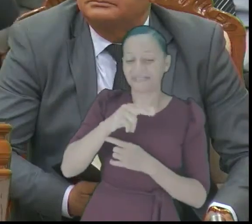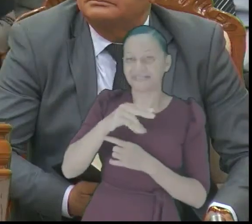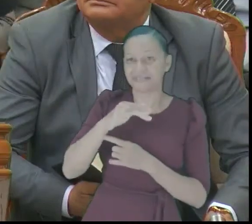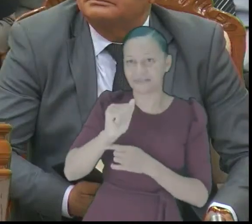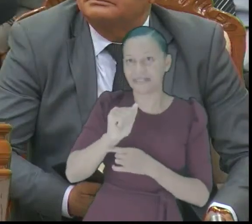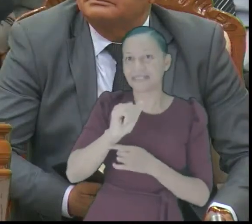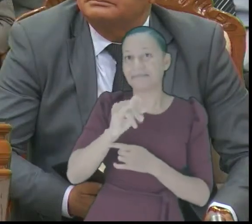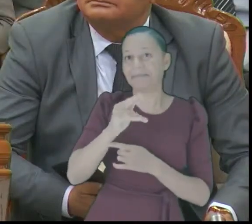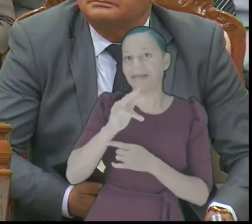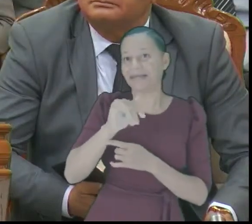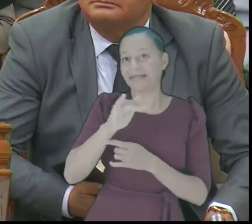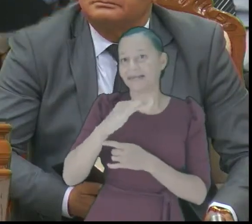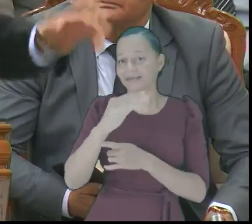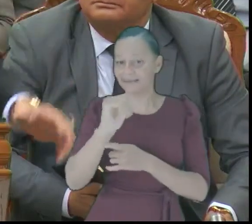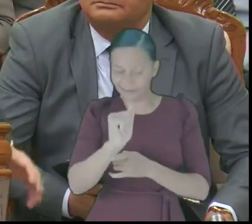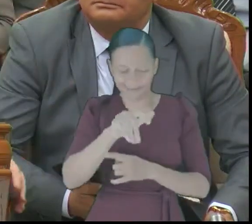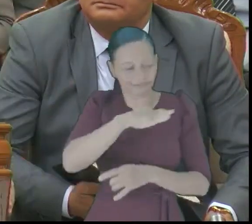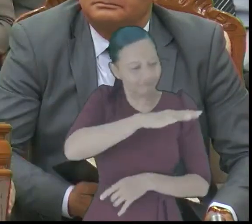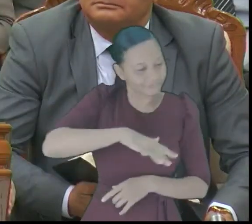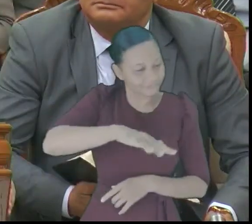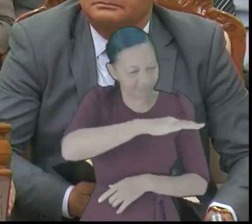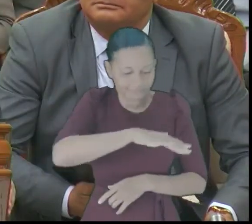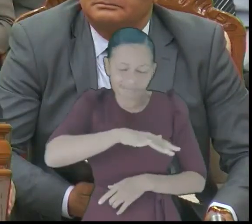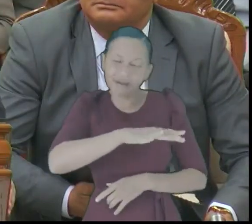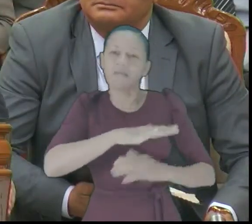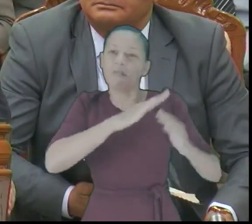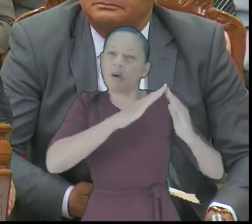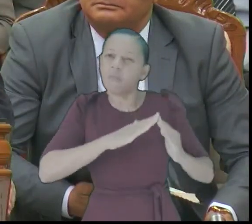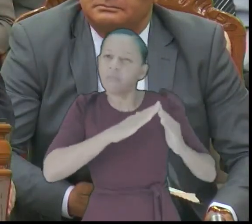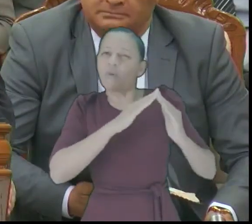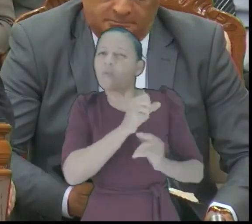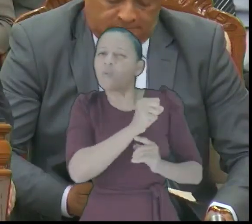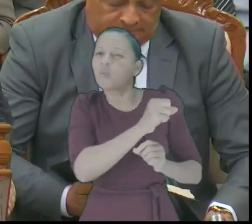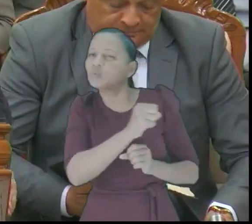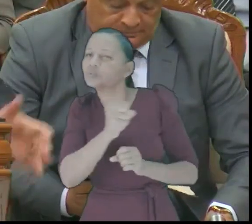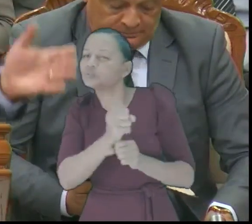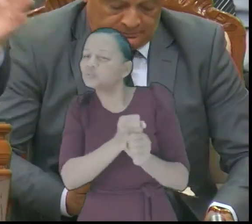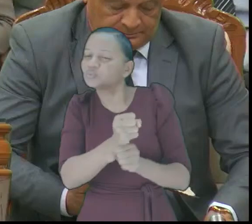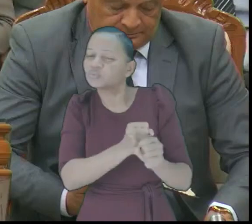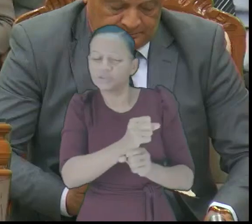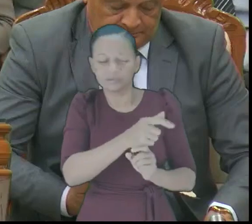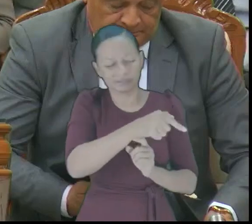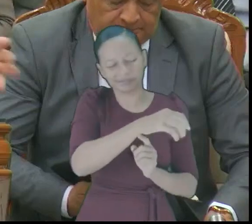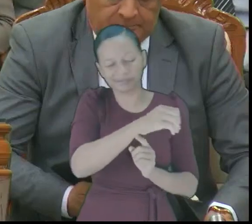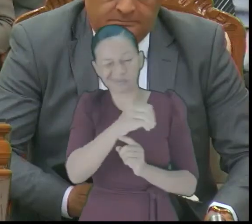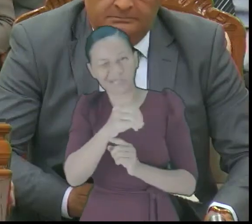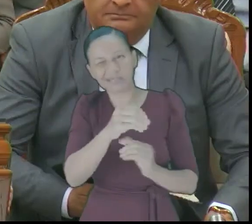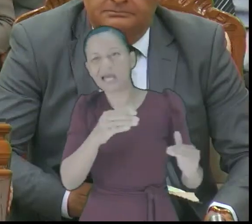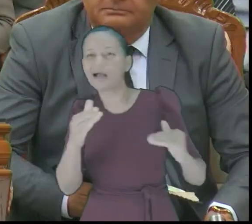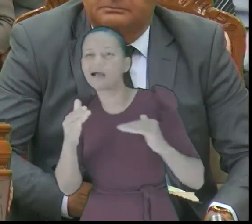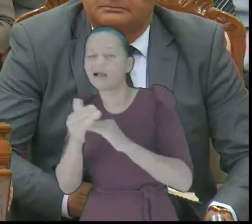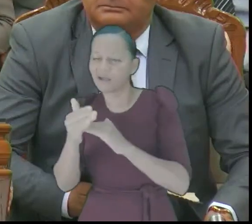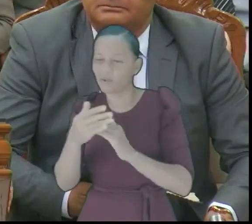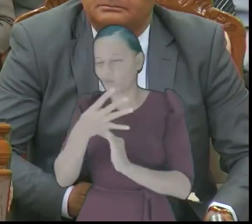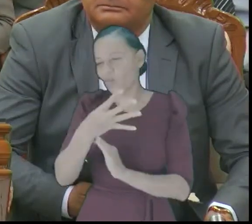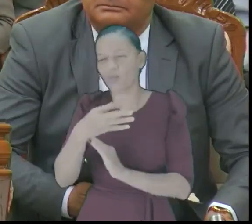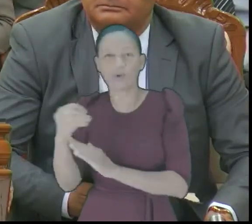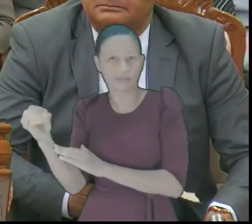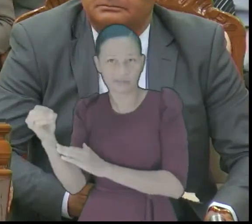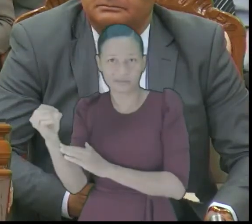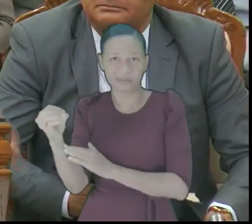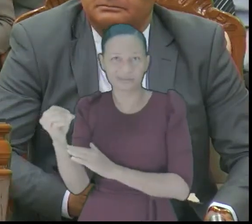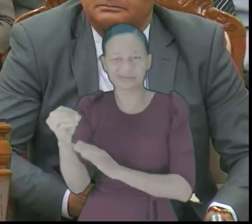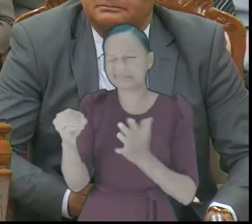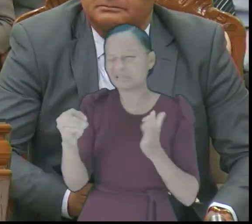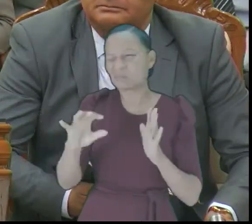os mouros, moraram na Península Ibérica durante 800 anos. Do ano 700 ao ano 1400.